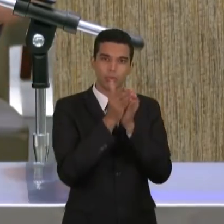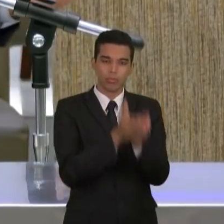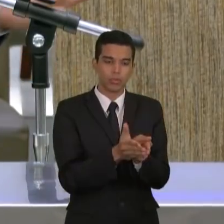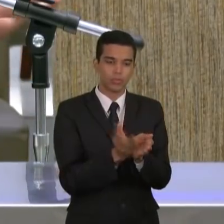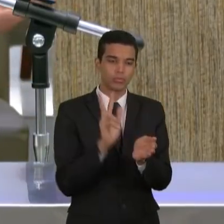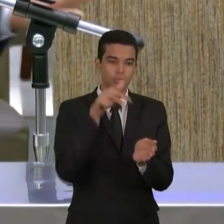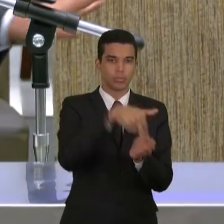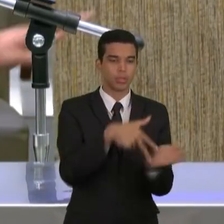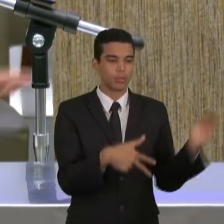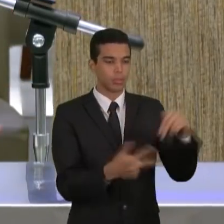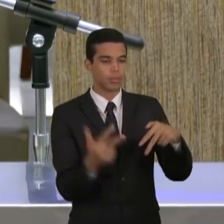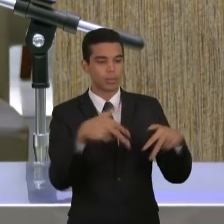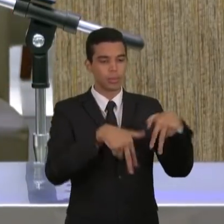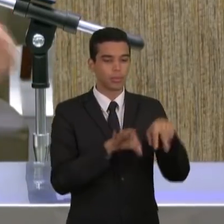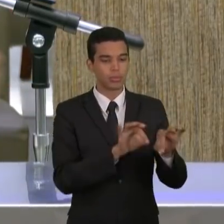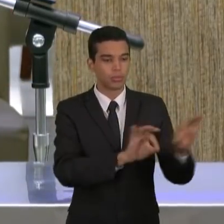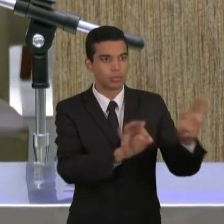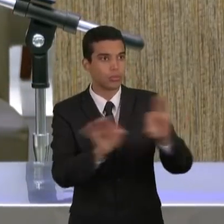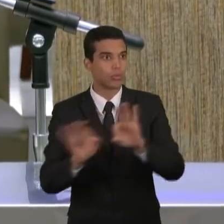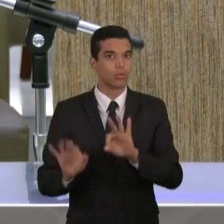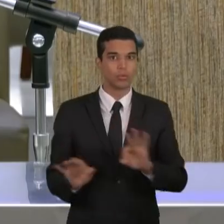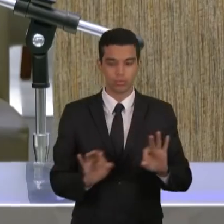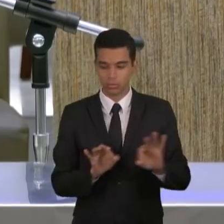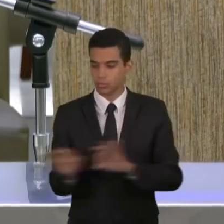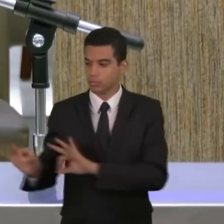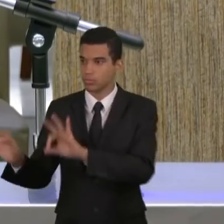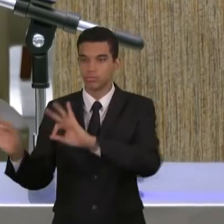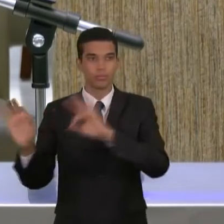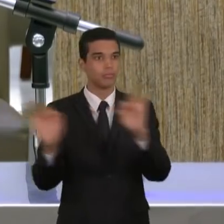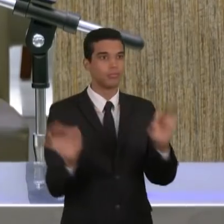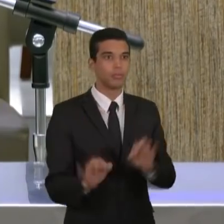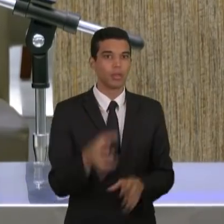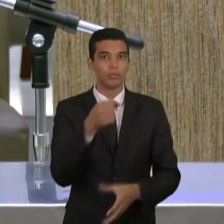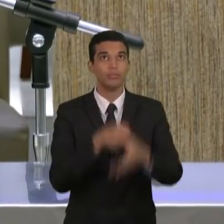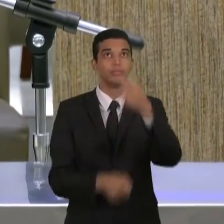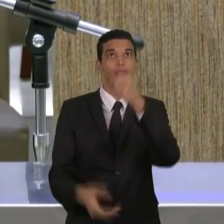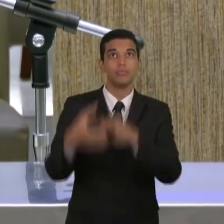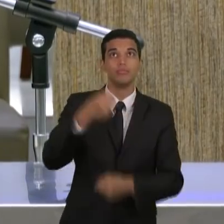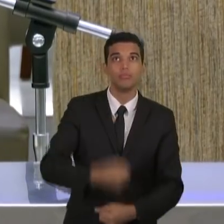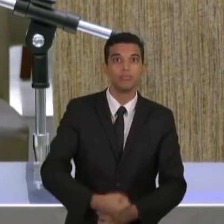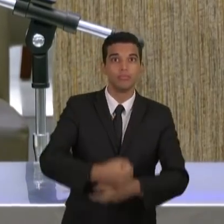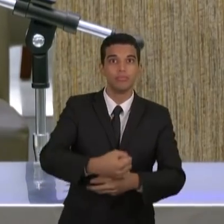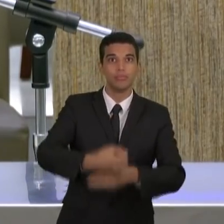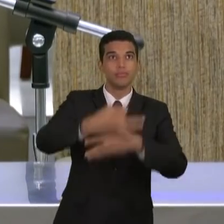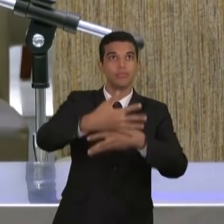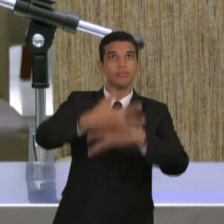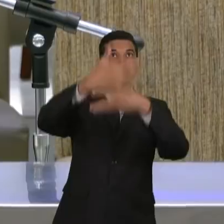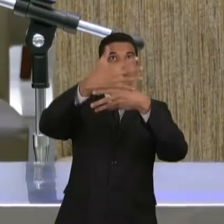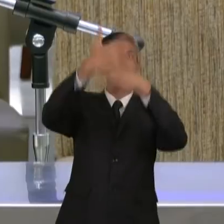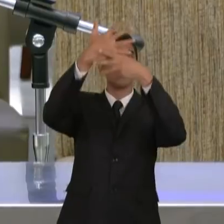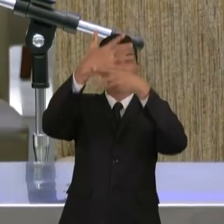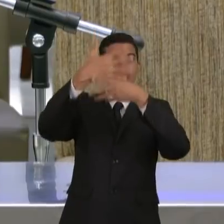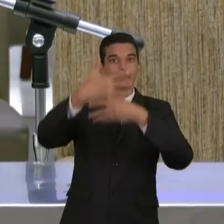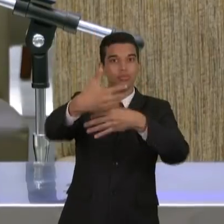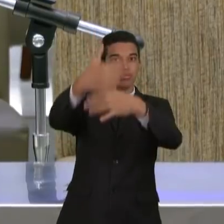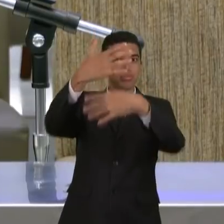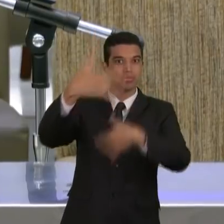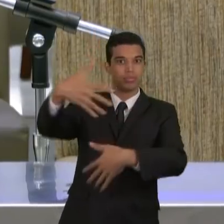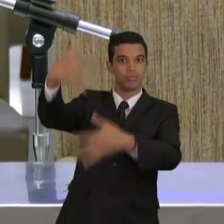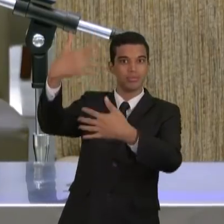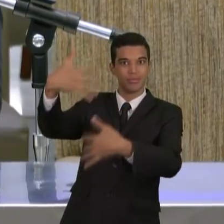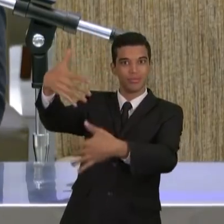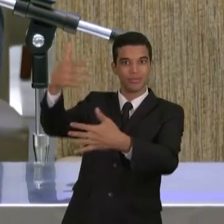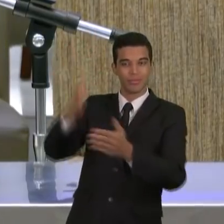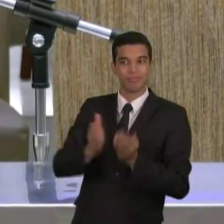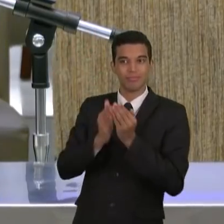posição cada um já tinha seu caminho e eles arrumam tudinho ali e vão se lançam ao mar era comum naquela